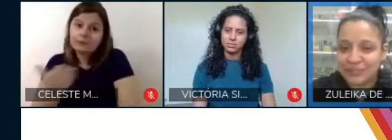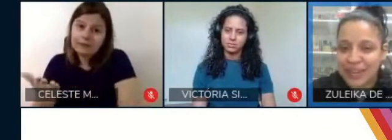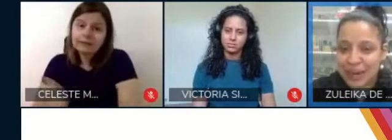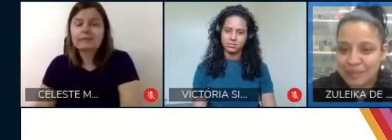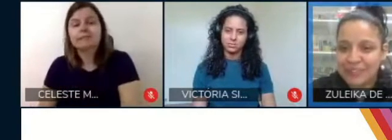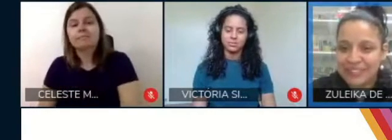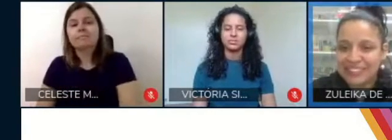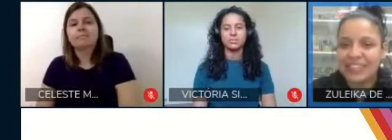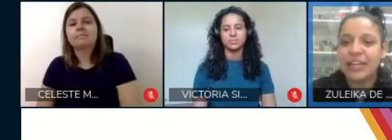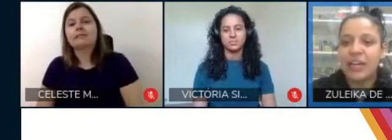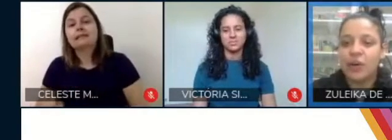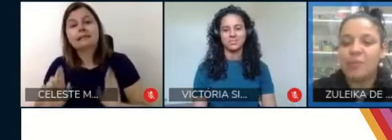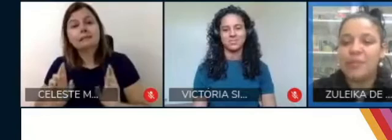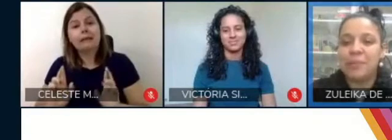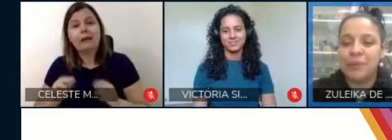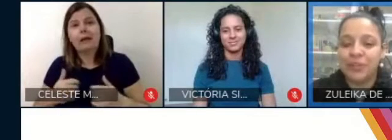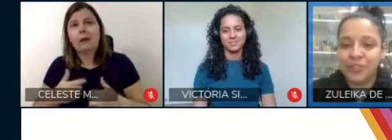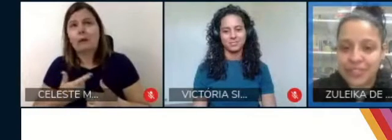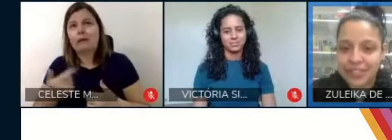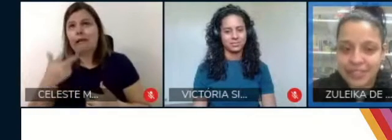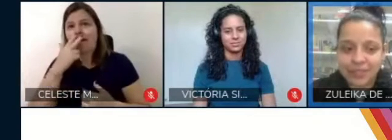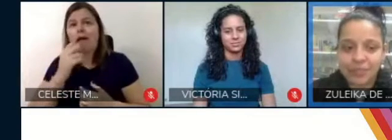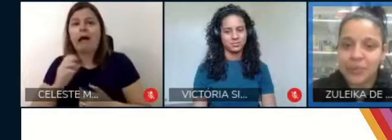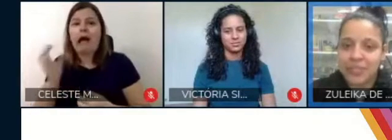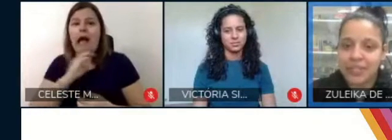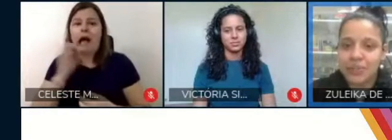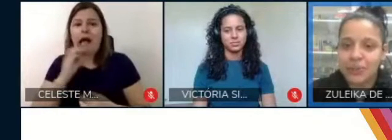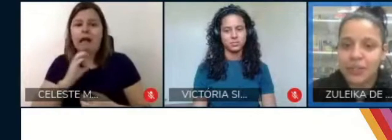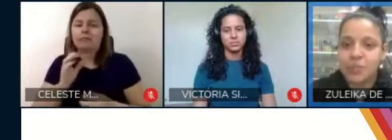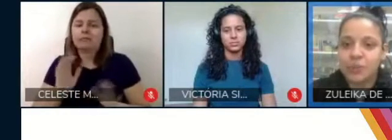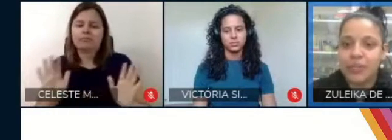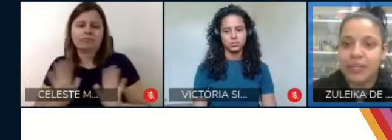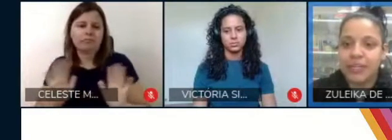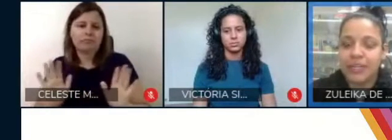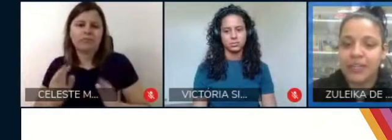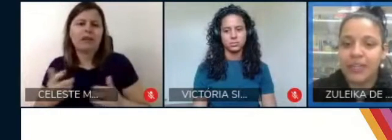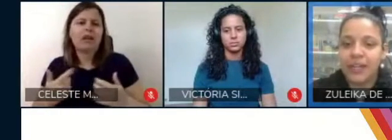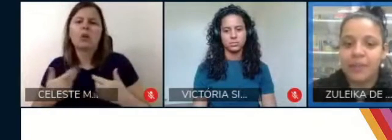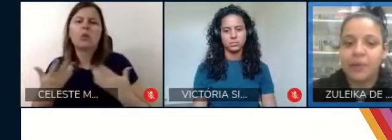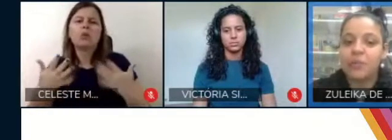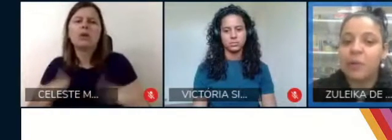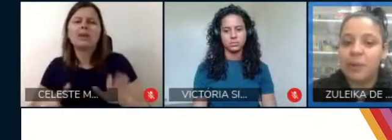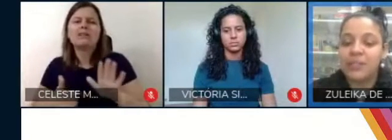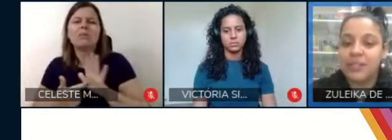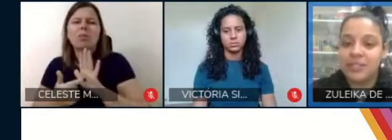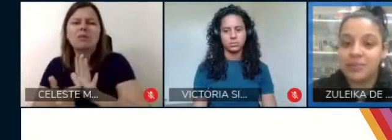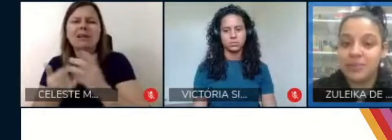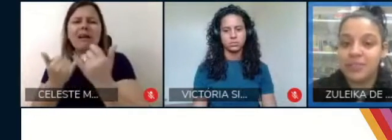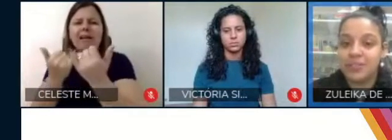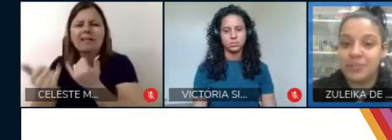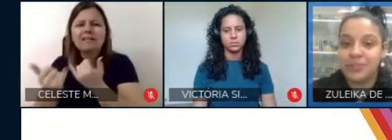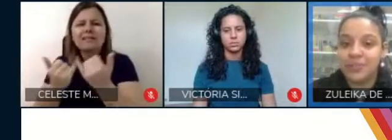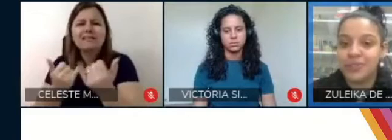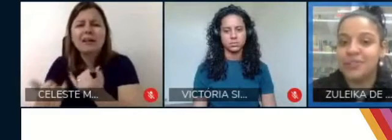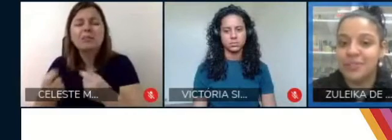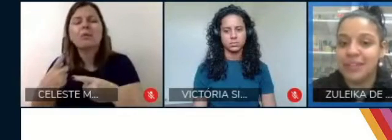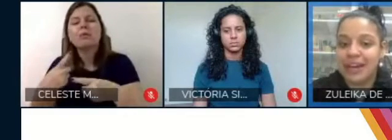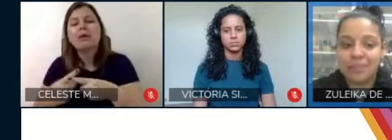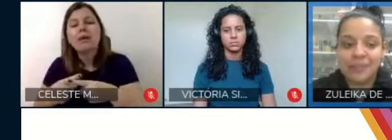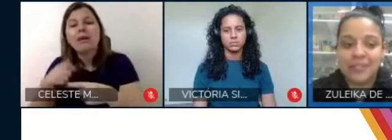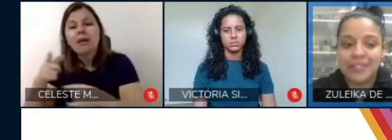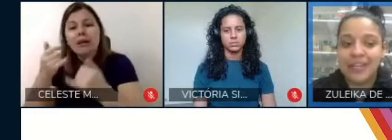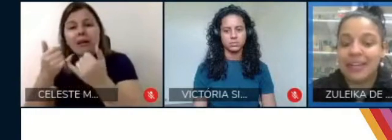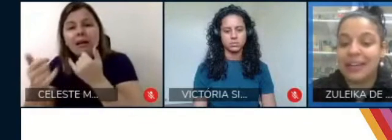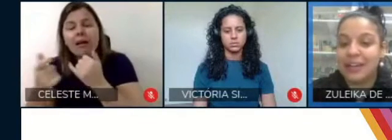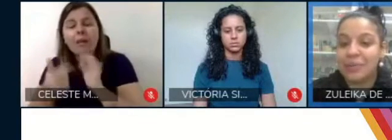falado muito rápido, né? Optei por não fazer as demonstrações, porque normalmente nas demonstrações nós